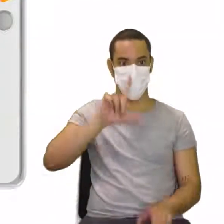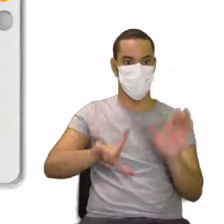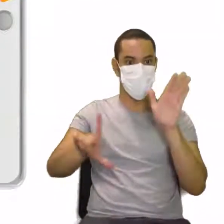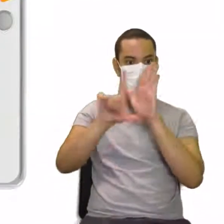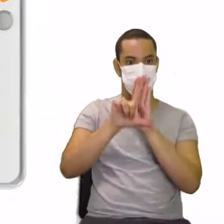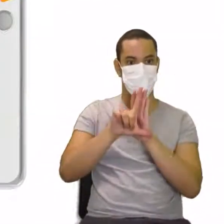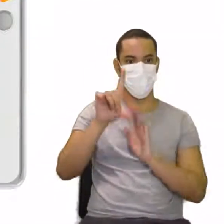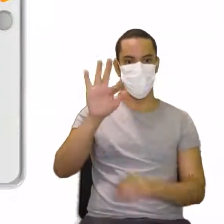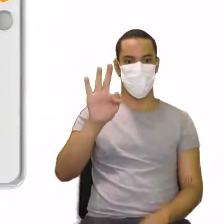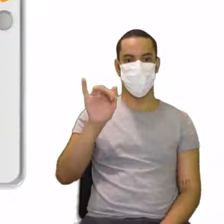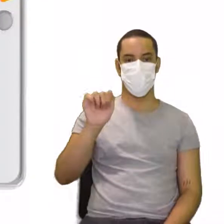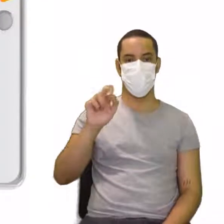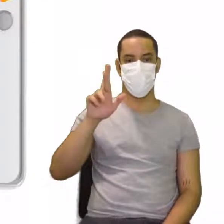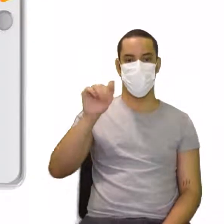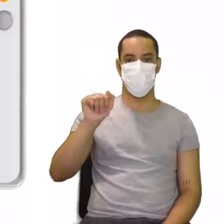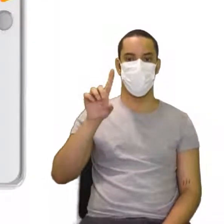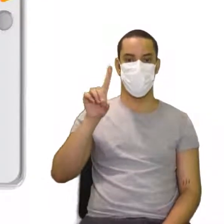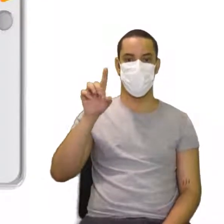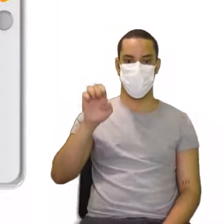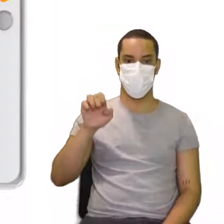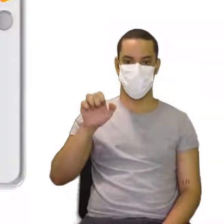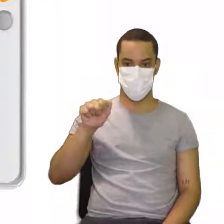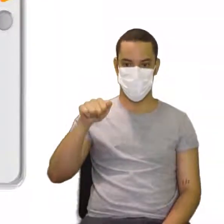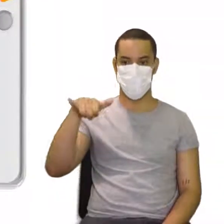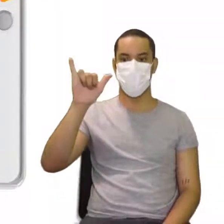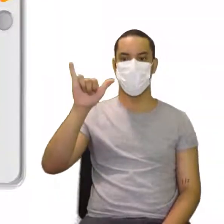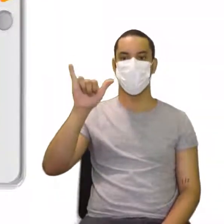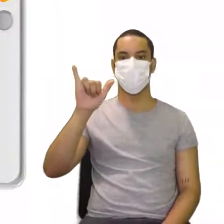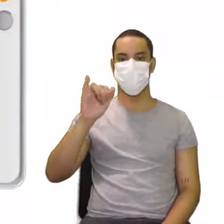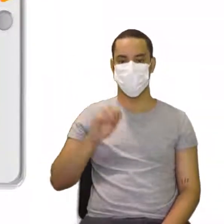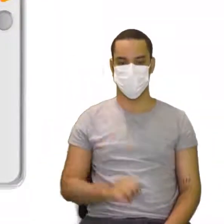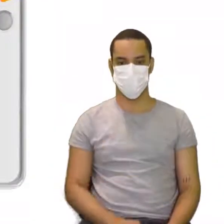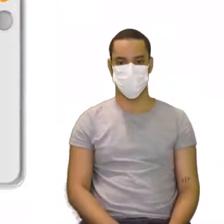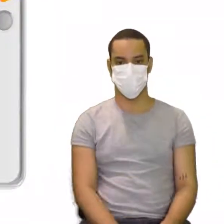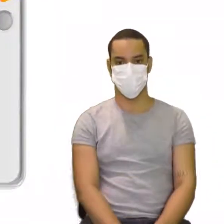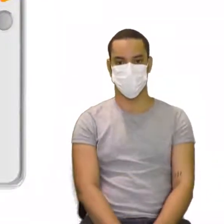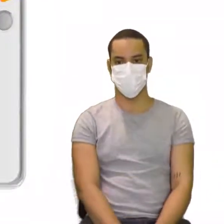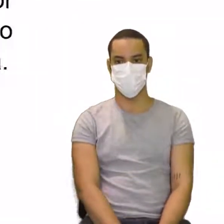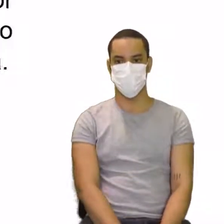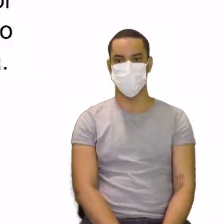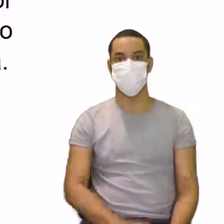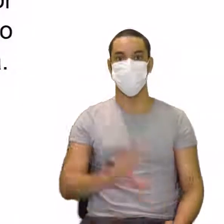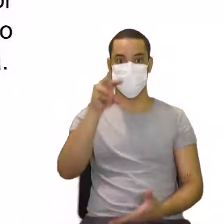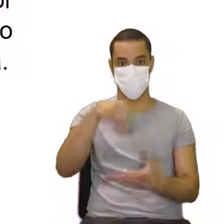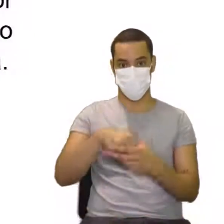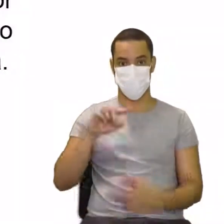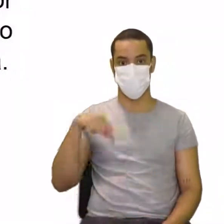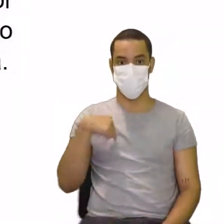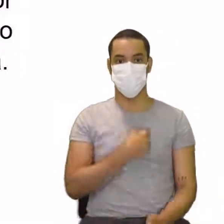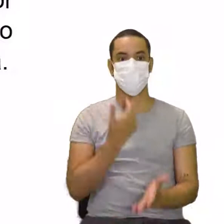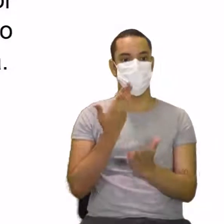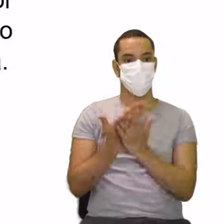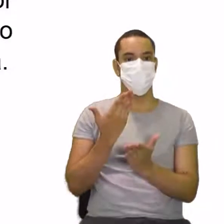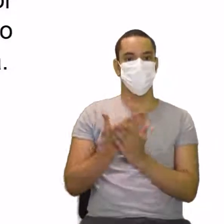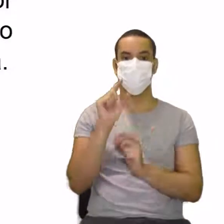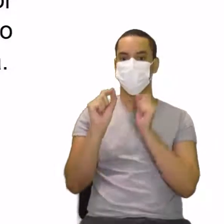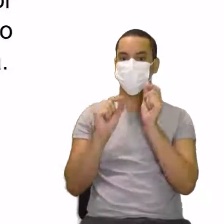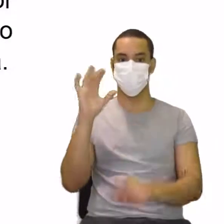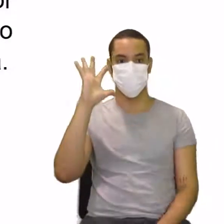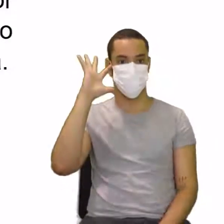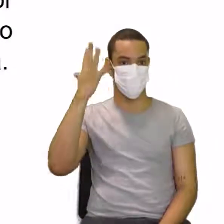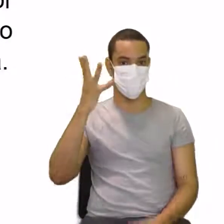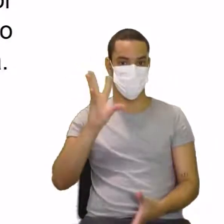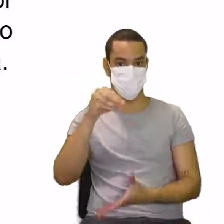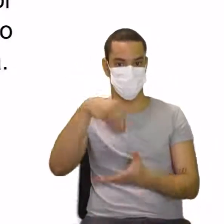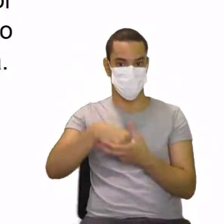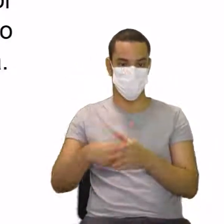Faraday. Nós temos aí a lei de Faraday. E na lei de Faraday, pessoal, nós vamos ver que o fenômeno relacionado